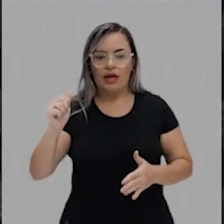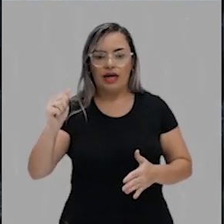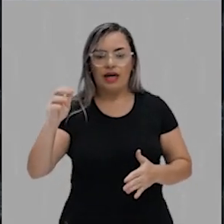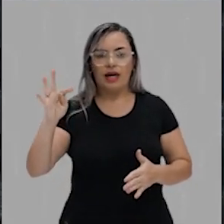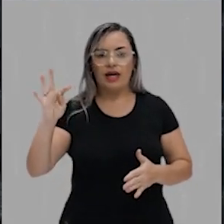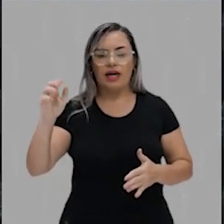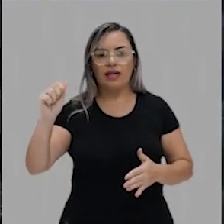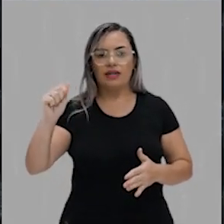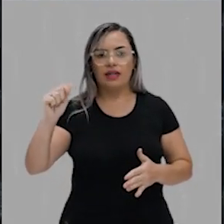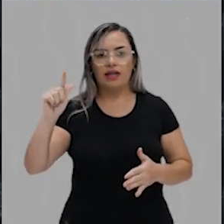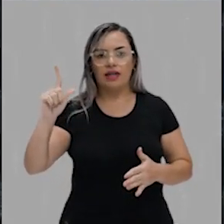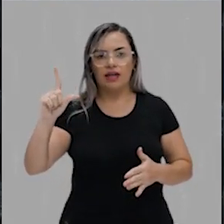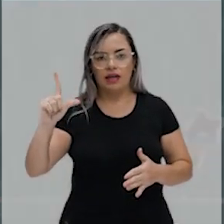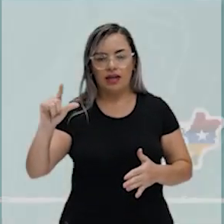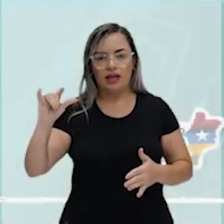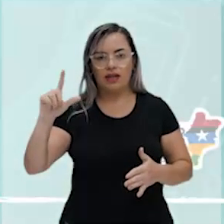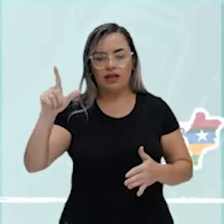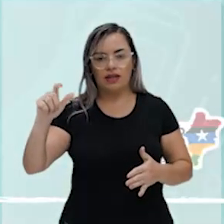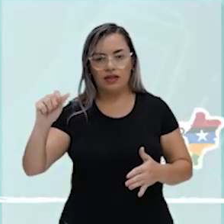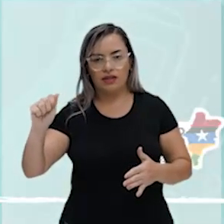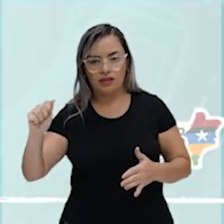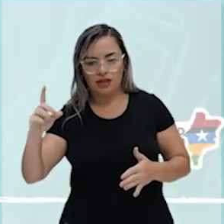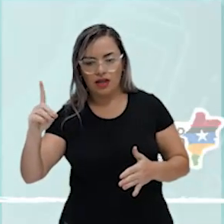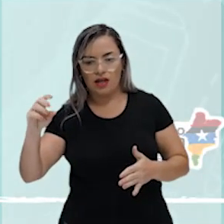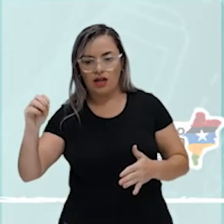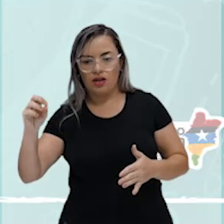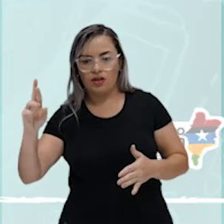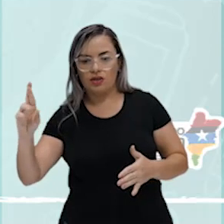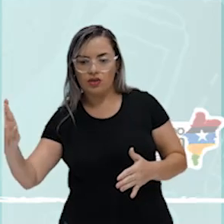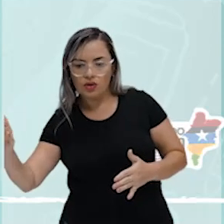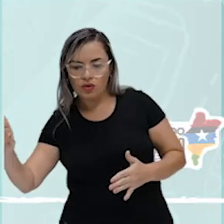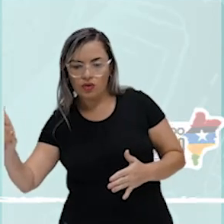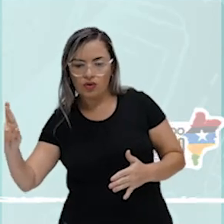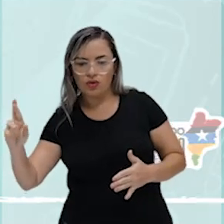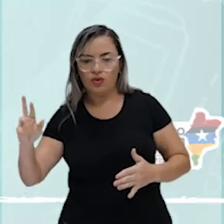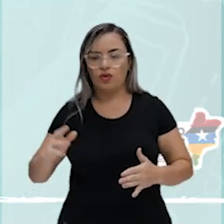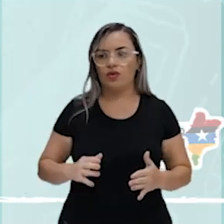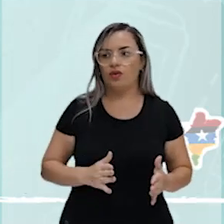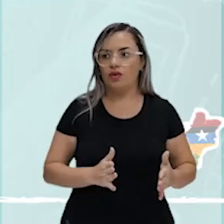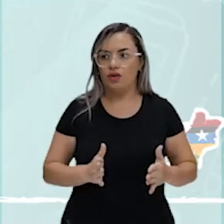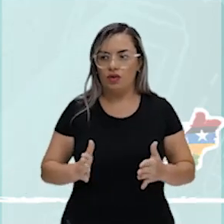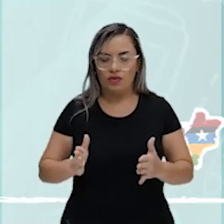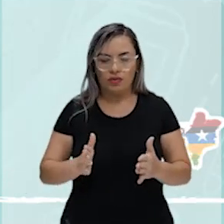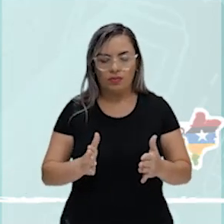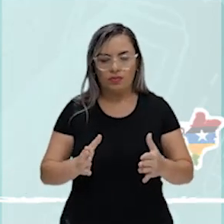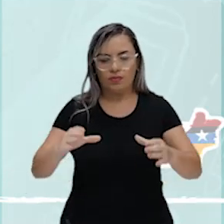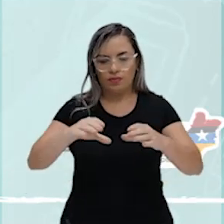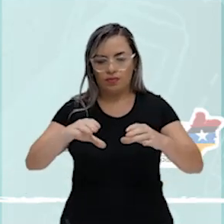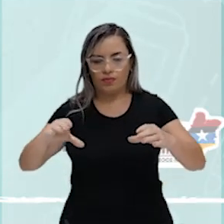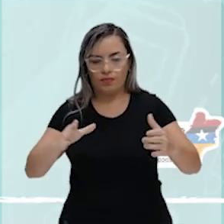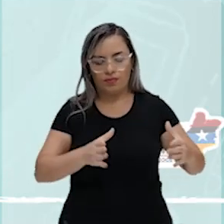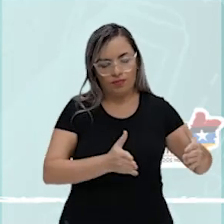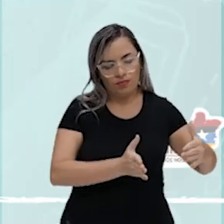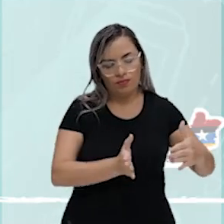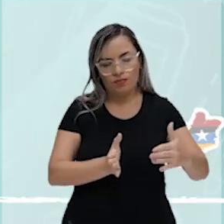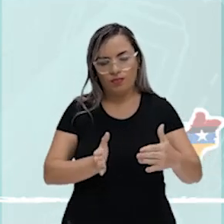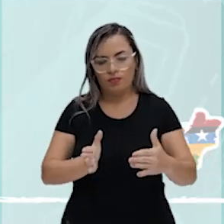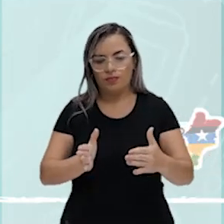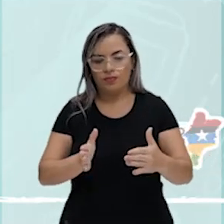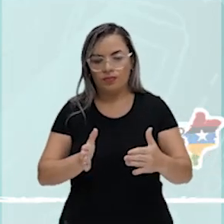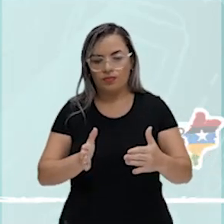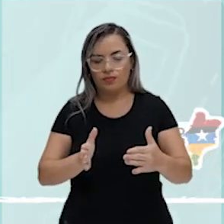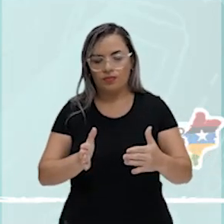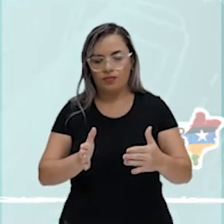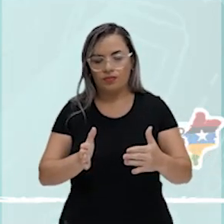ó, você tem aqui no veículo o monóxido de carbono, ele vai entrar, ele vai sair, né, para o